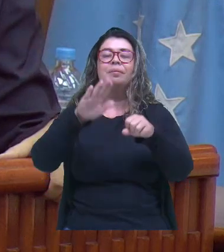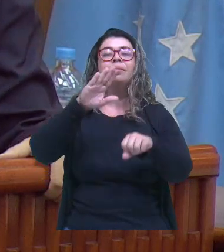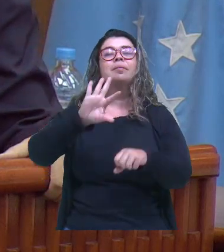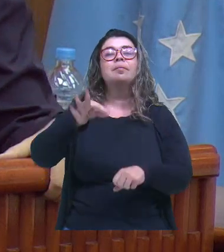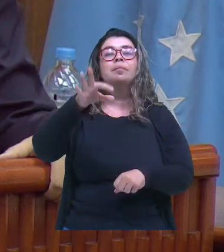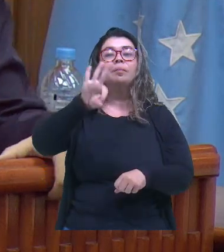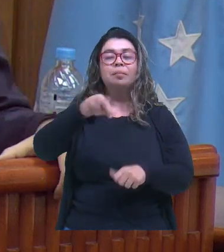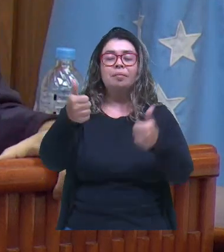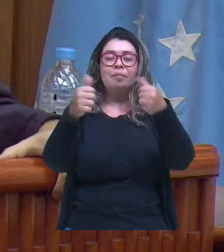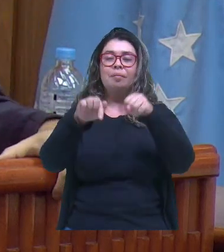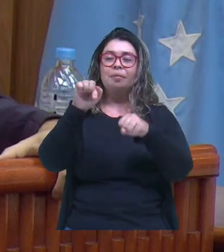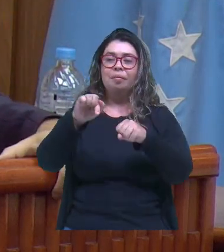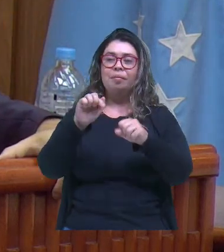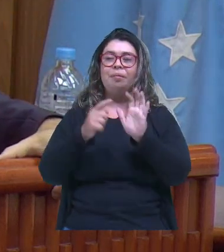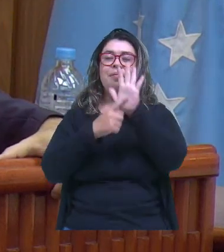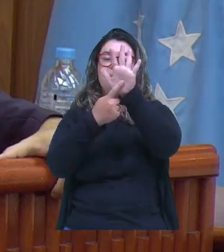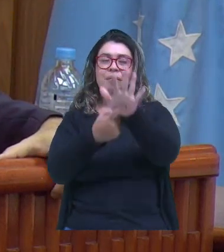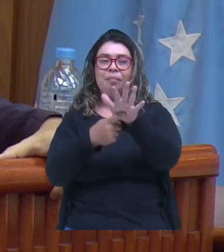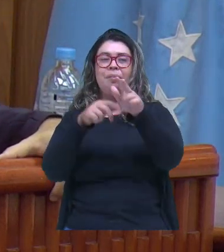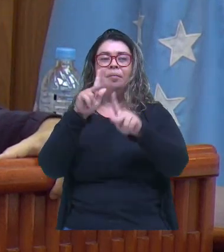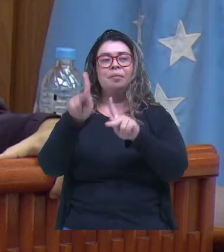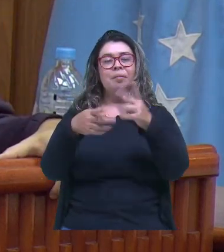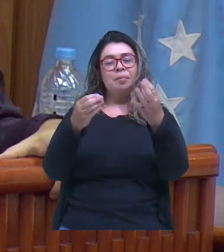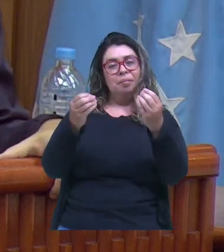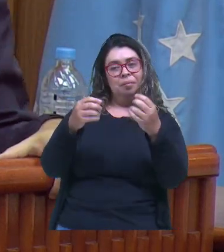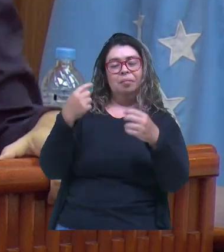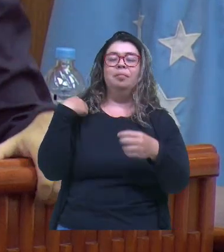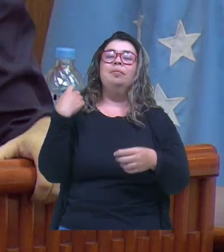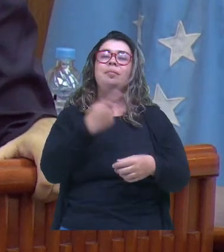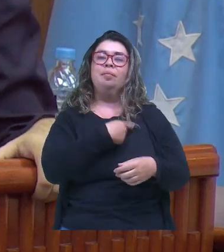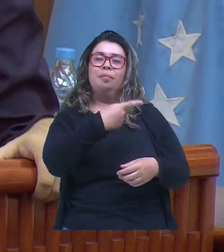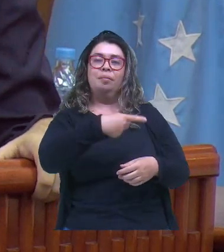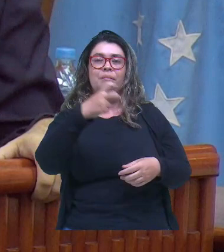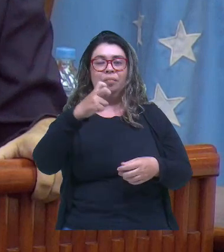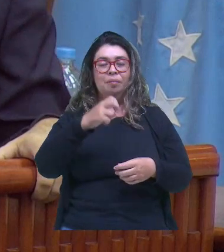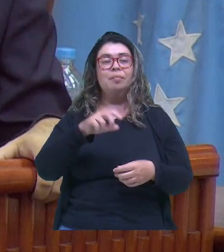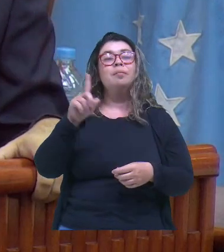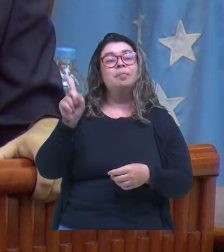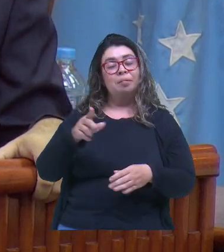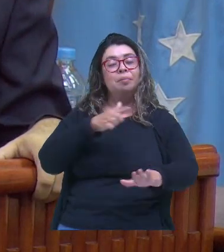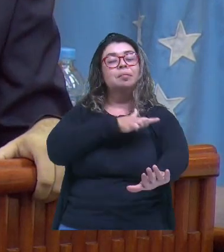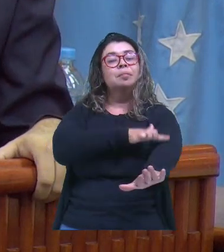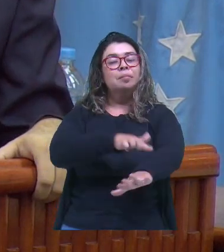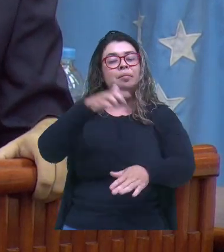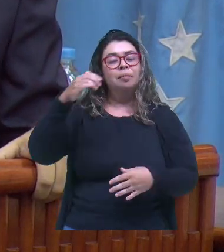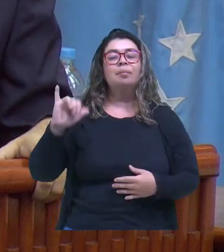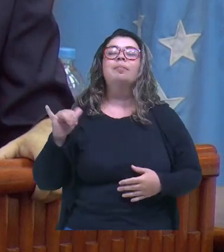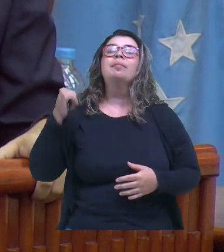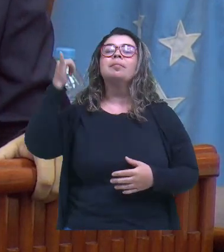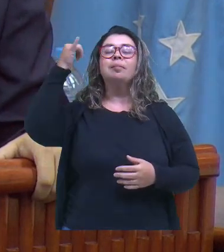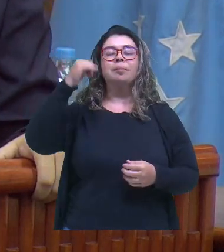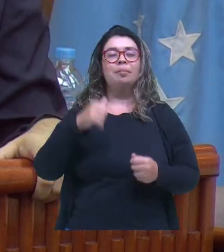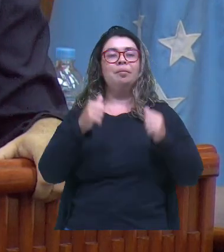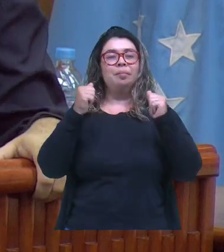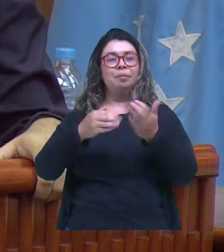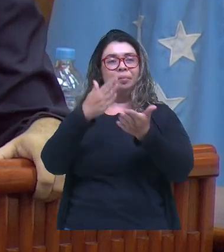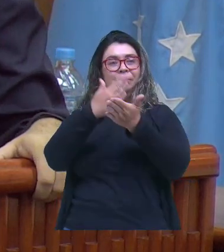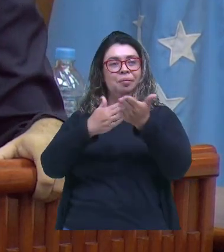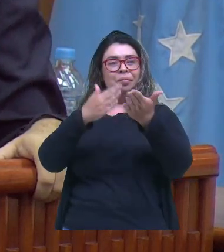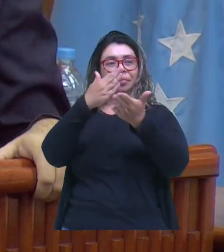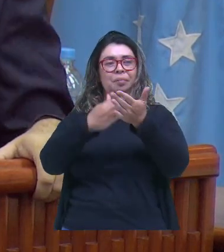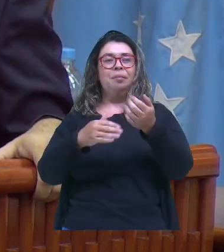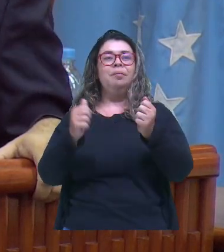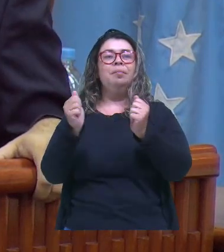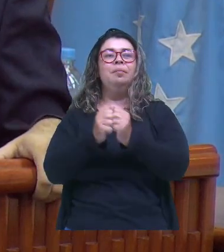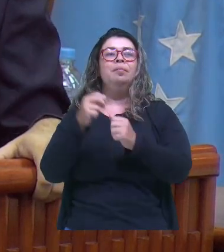estar aqui representando a população, nós 15. Então, é motivo de honra e orgulho poder compartilhar com vocês, vereadores, com a vereadora Viviane,